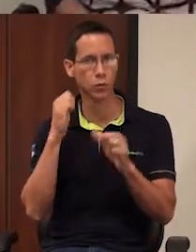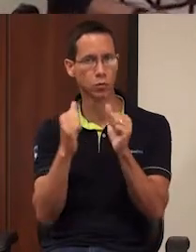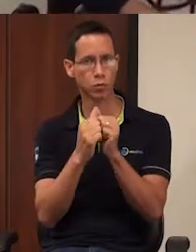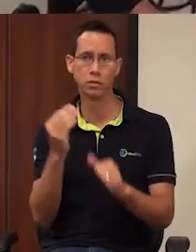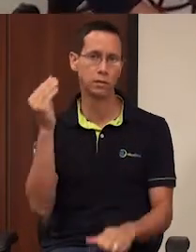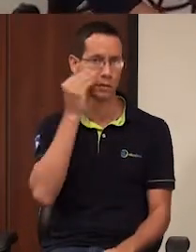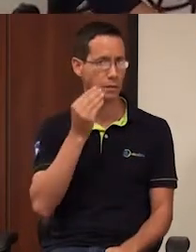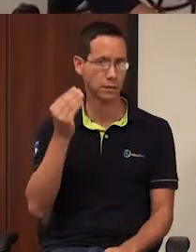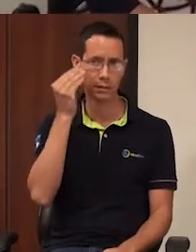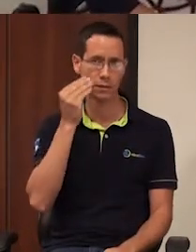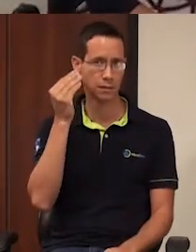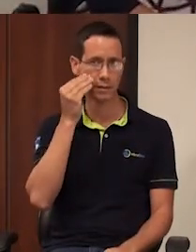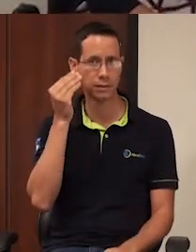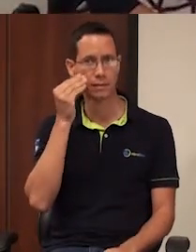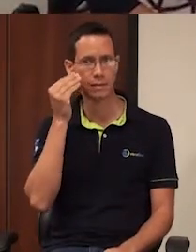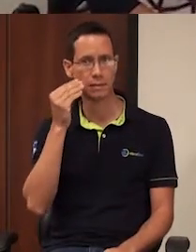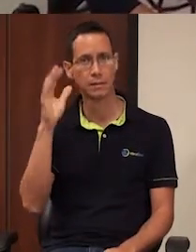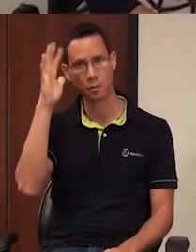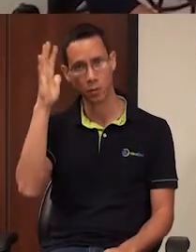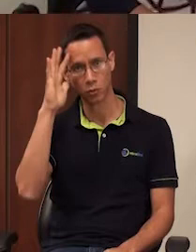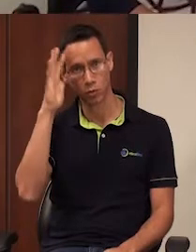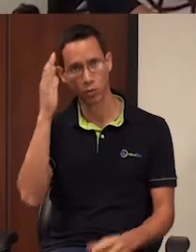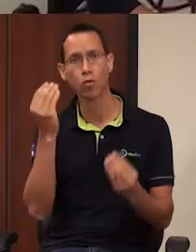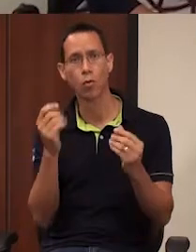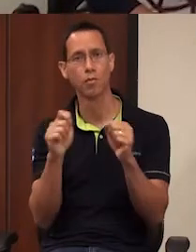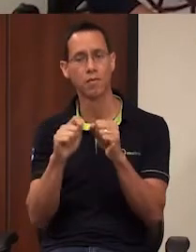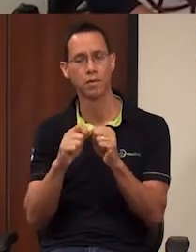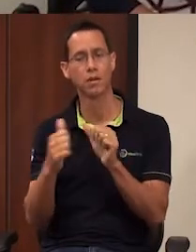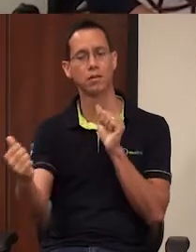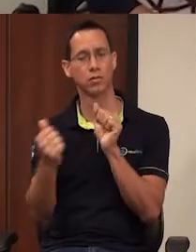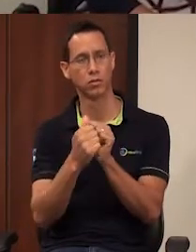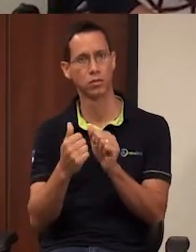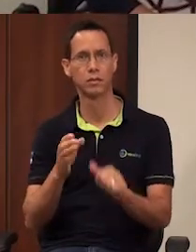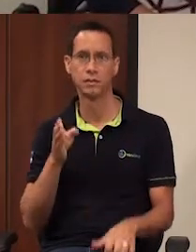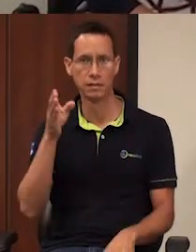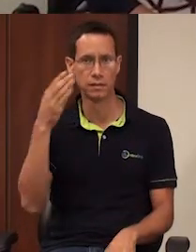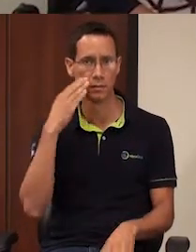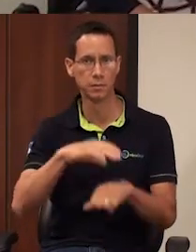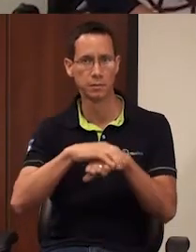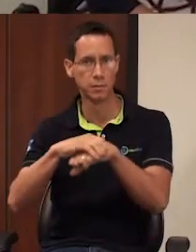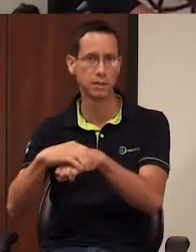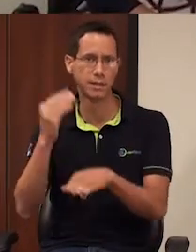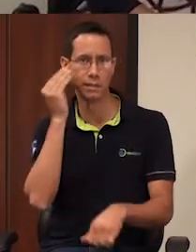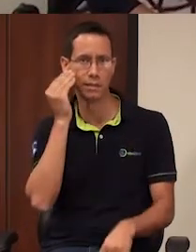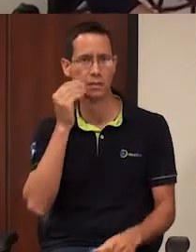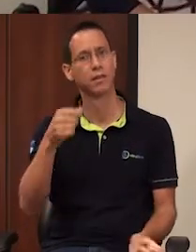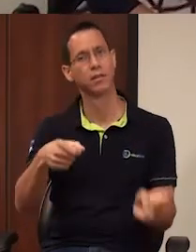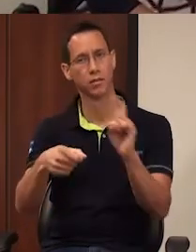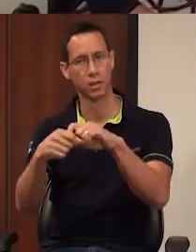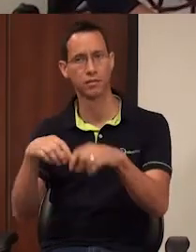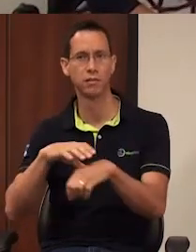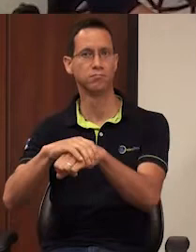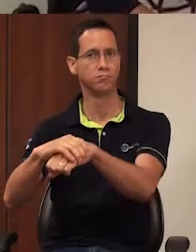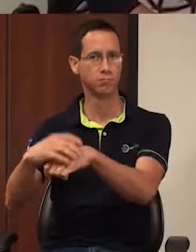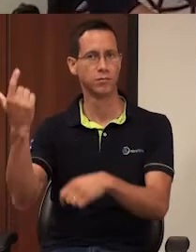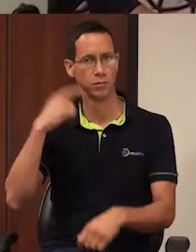tentou, ele arrumou recursos, ele pensou em como fazer para ela ficar com ele, ela ia lá, pegava ela pela mão, trazia, aí ela voltava, ele ia lá, pegava